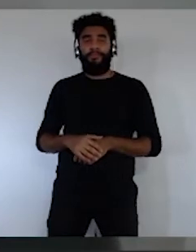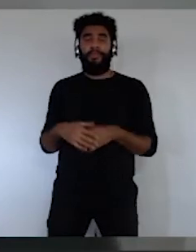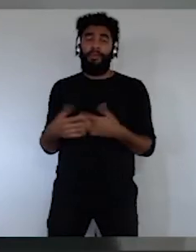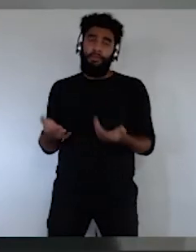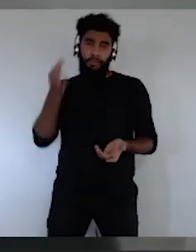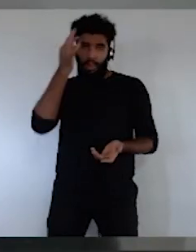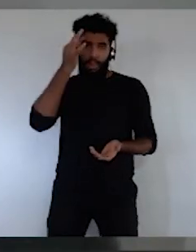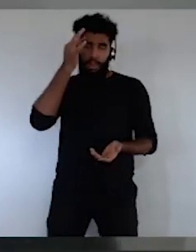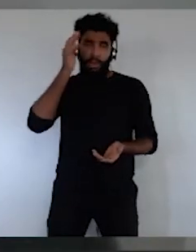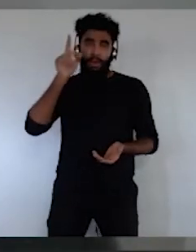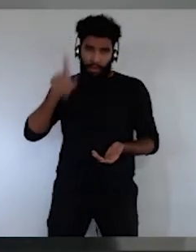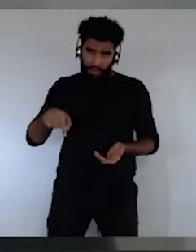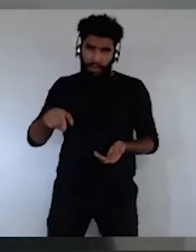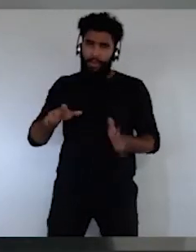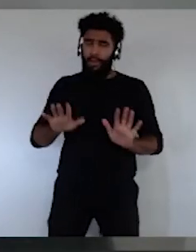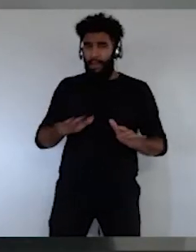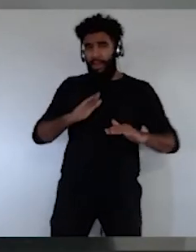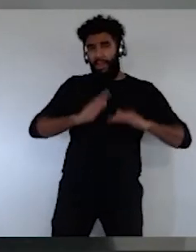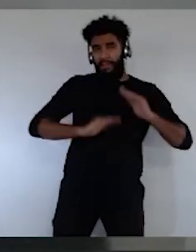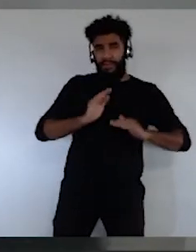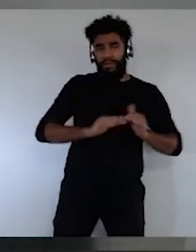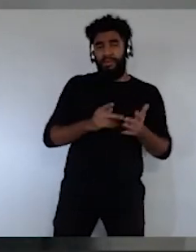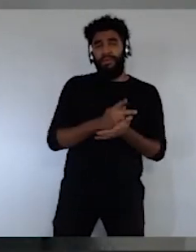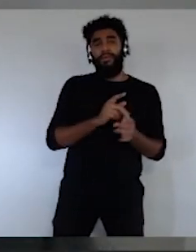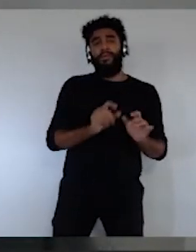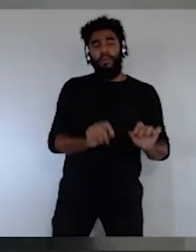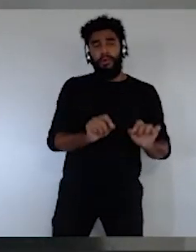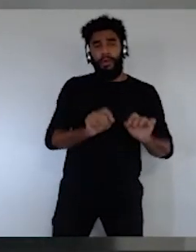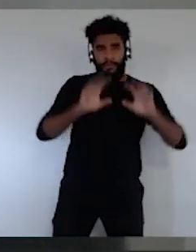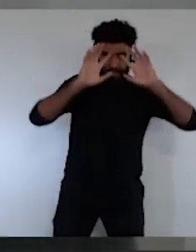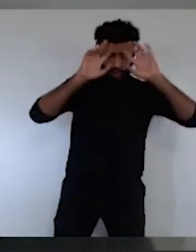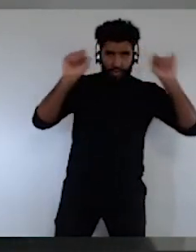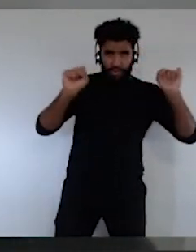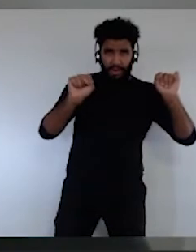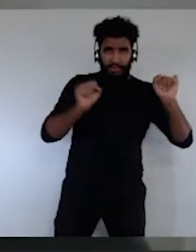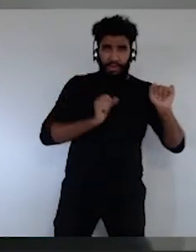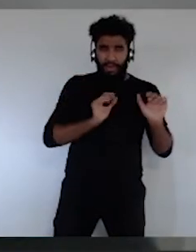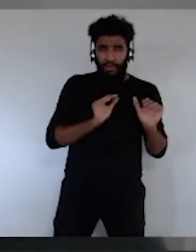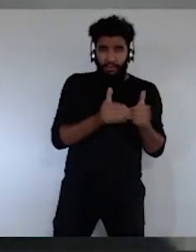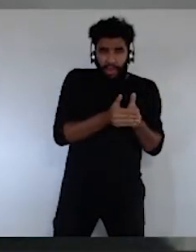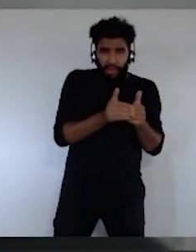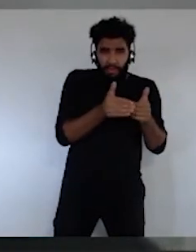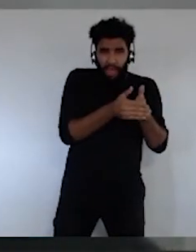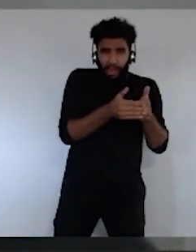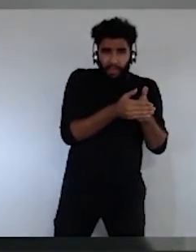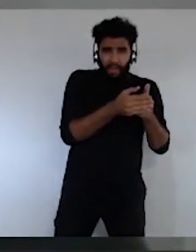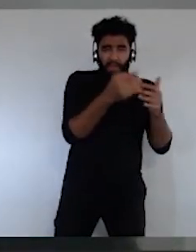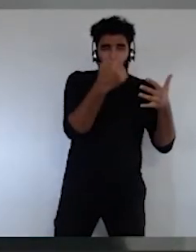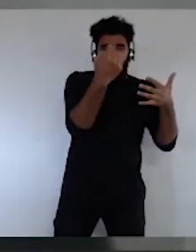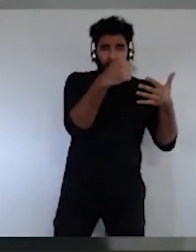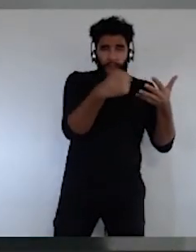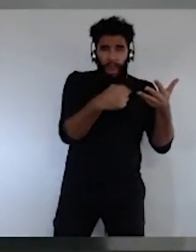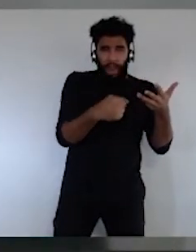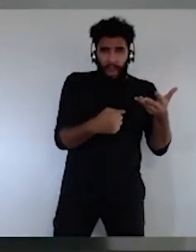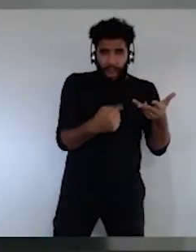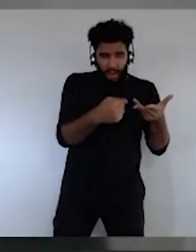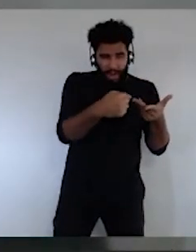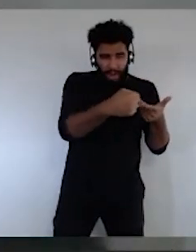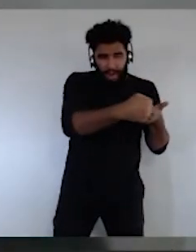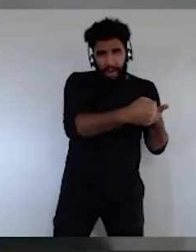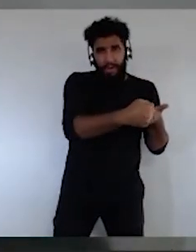parte teria que demonstrar, no caso do Supremo, a repercussão geral, que já existe, né? E no STJ, aí que é a grande modificação também,